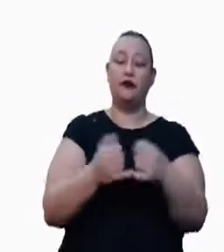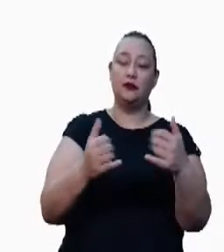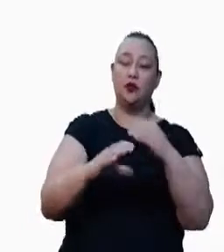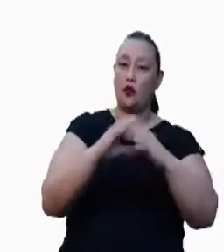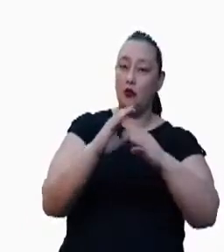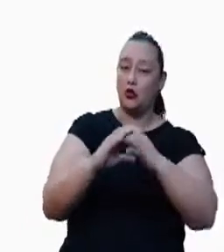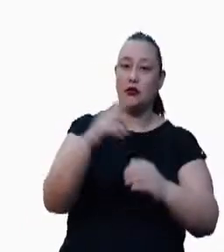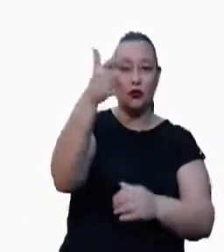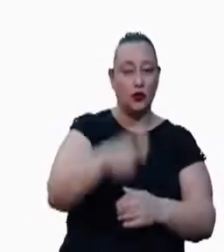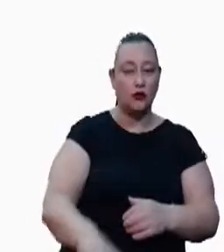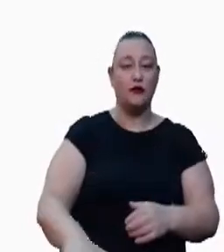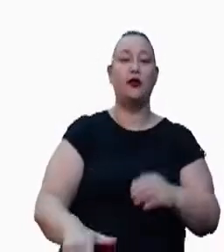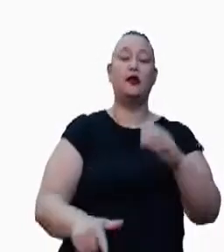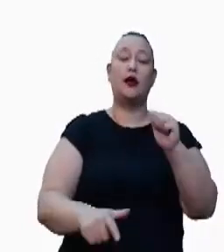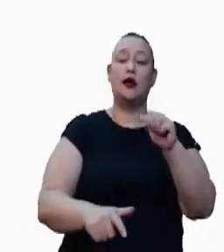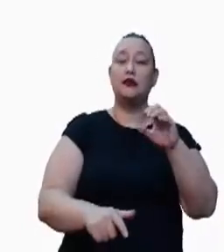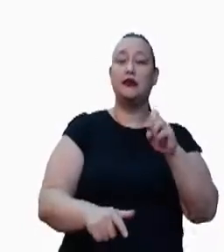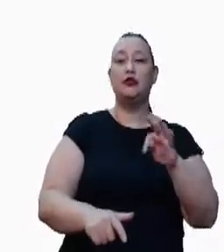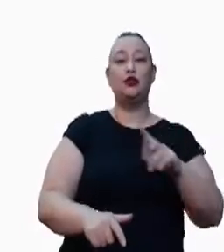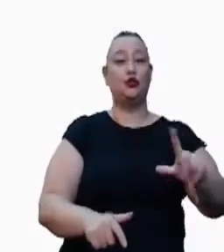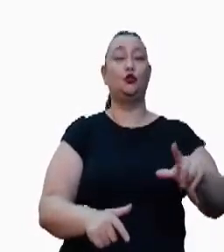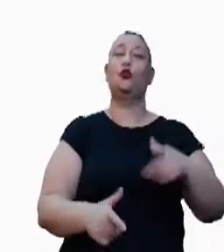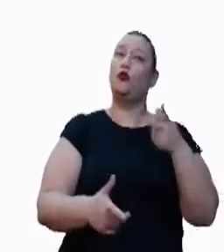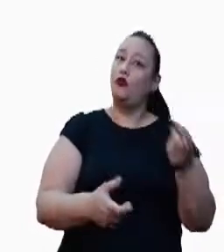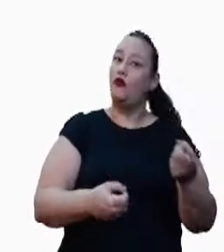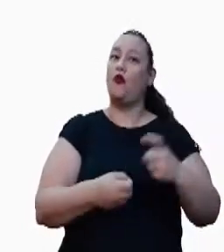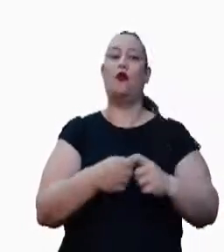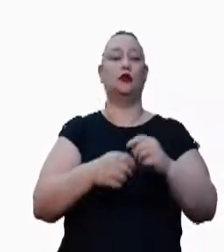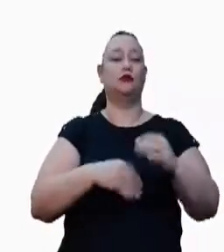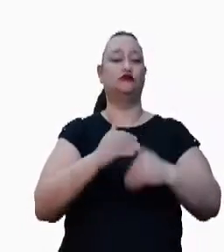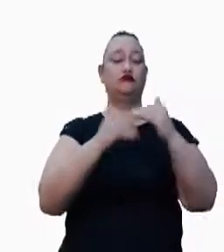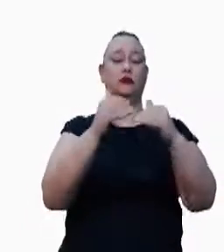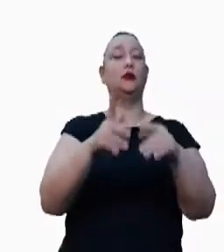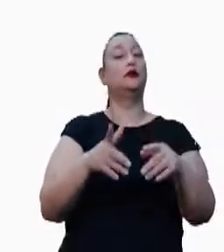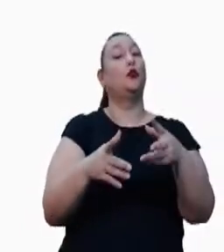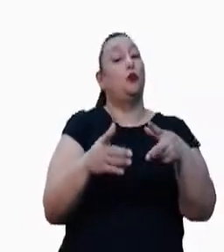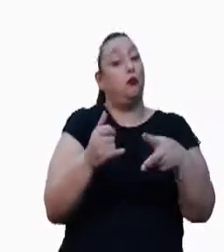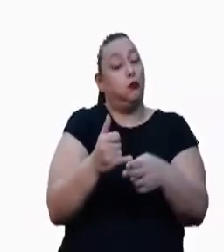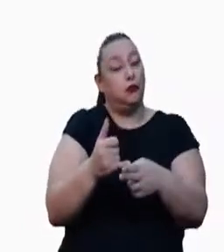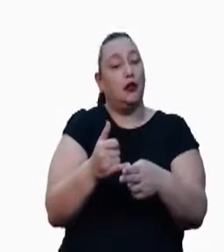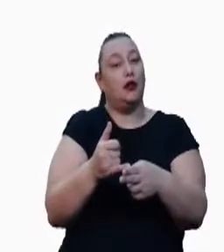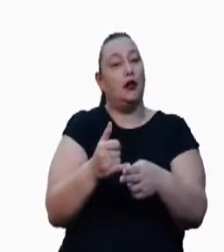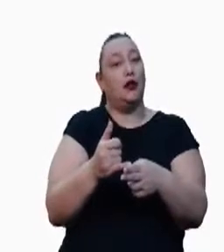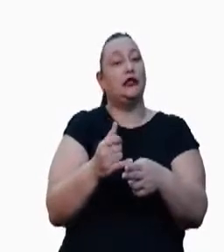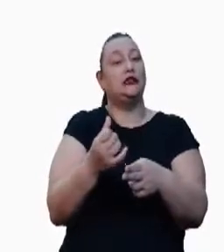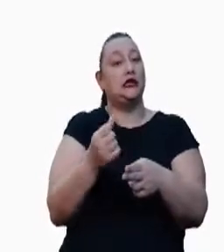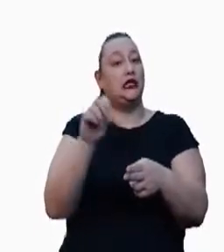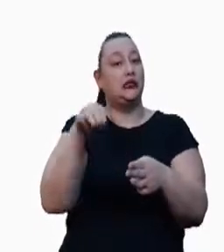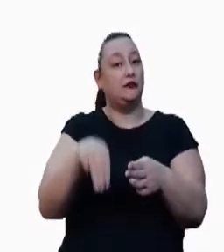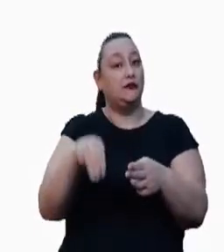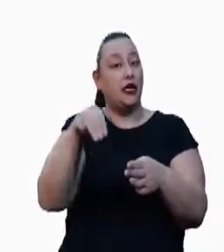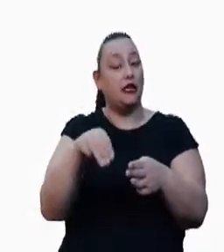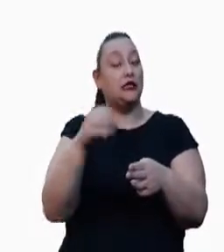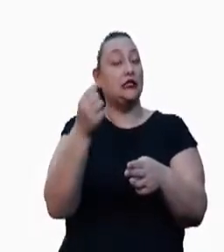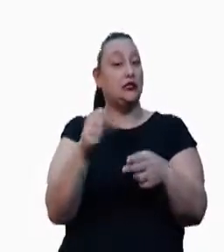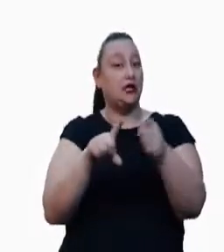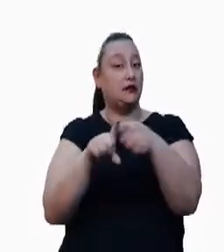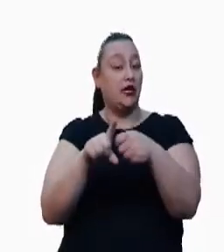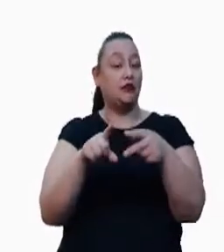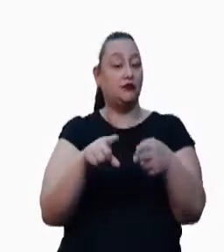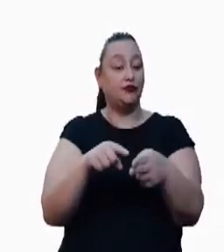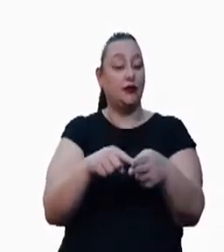comunicações, a acetilcolina volta a ser fabricada, então perde a ação naquele músculo. Então, ela vai ter que ser reaplicada para que